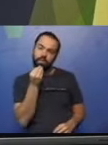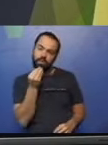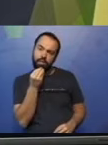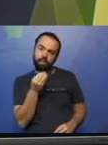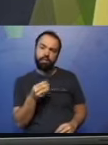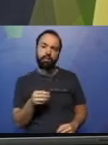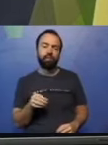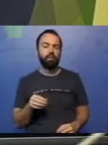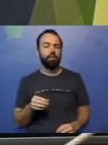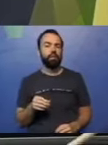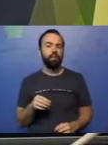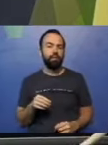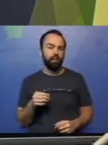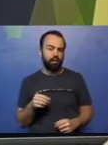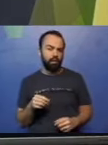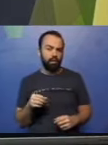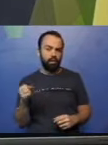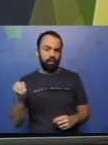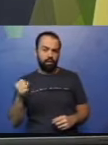7.